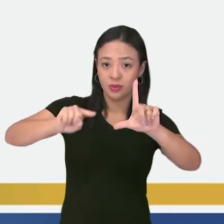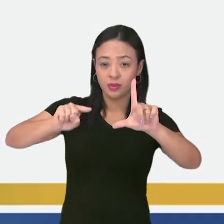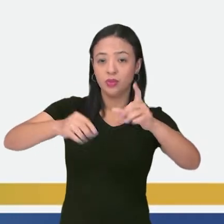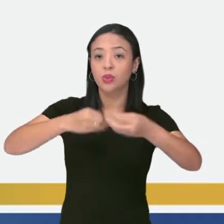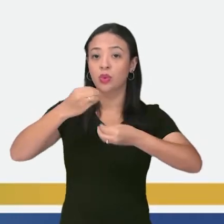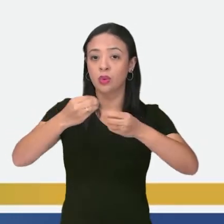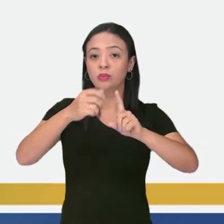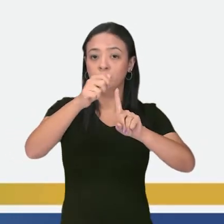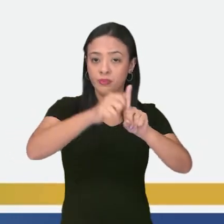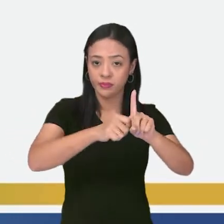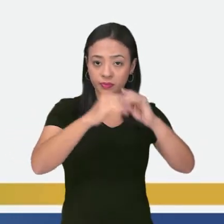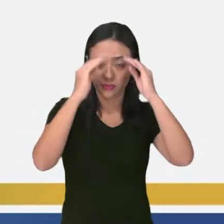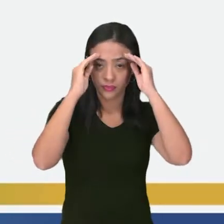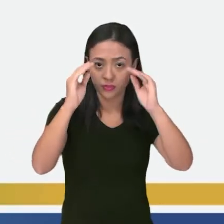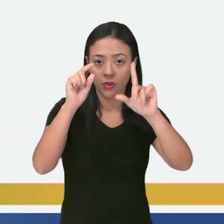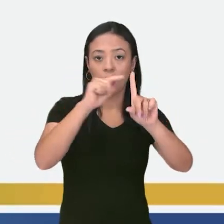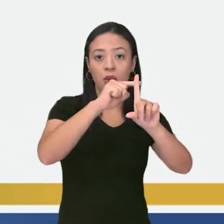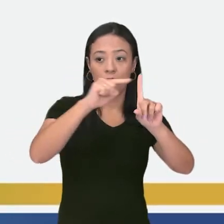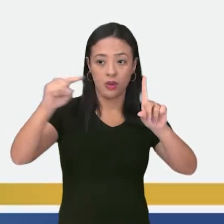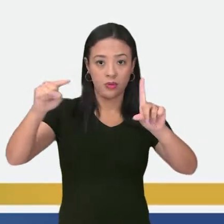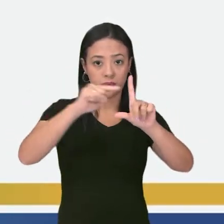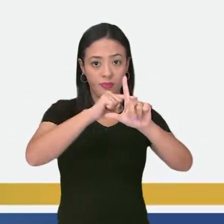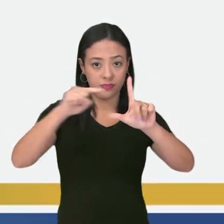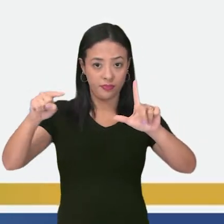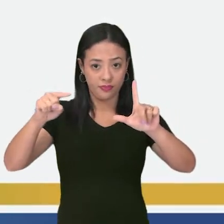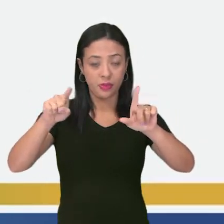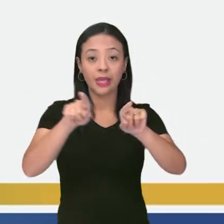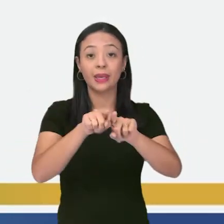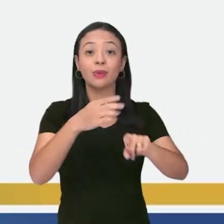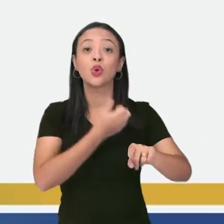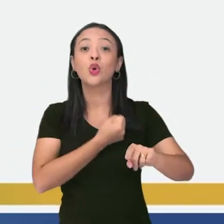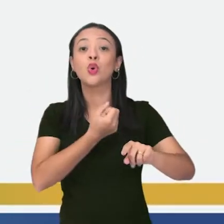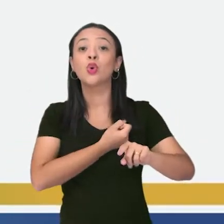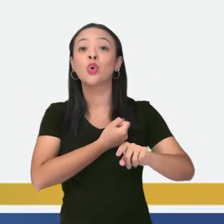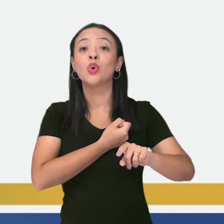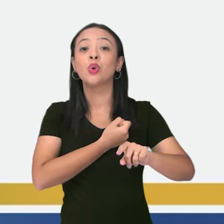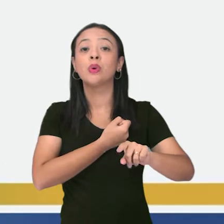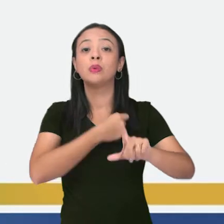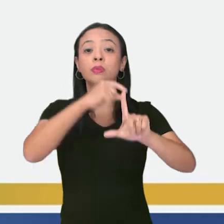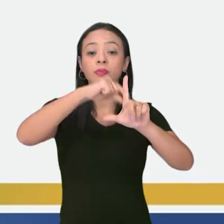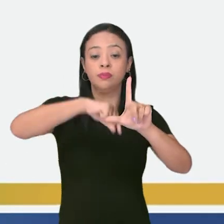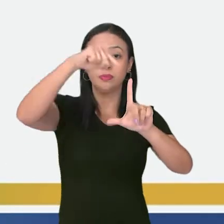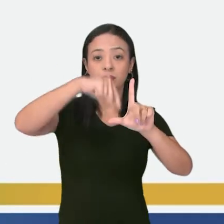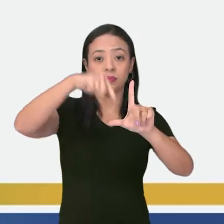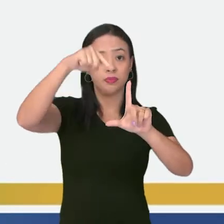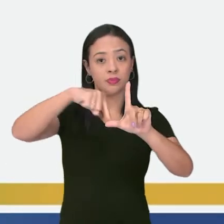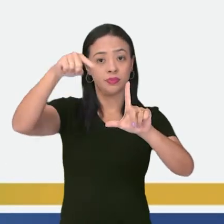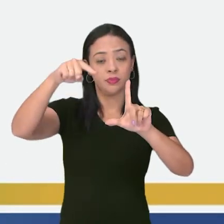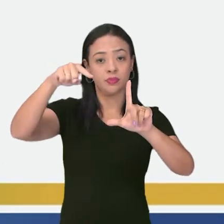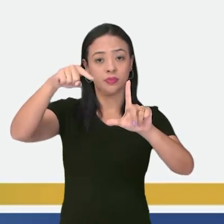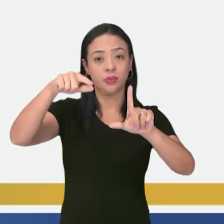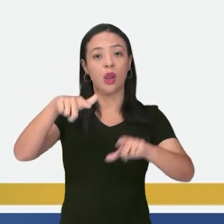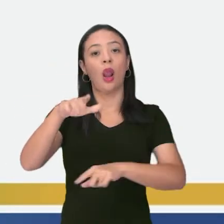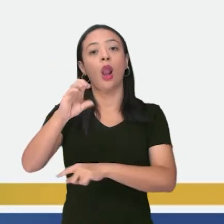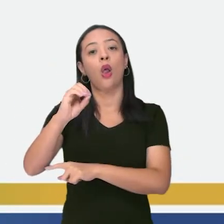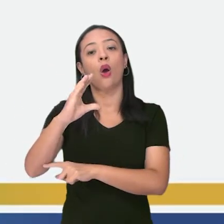colocando os meses na linha horizontal e os números de locações na linha vertical.